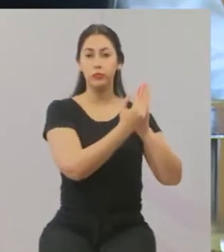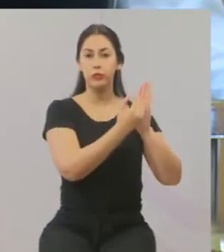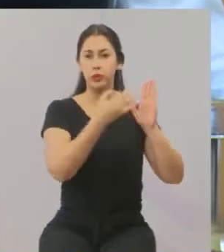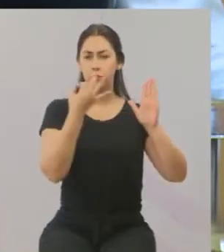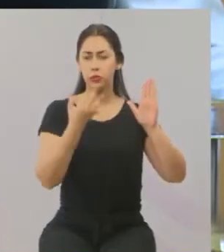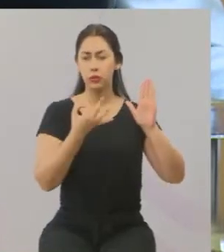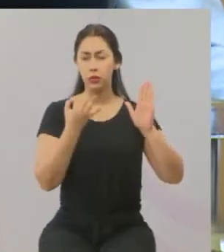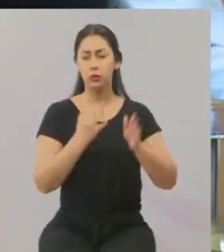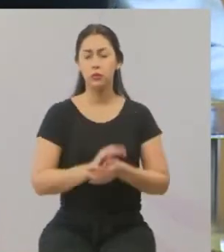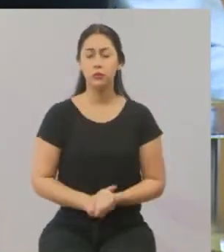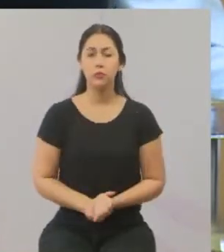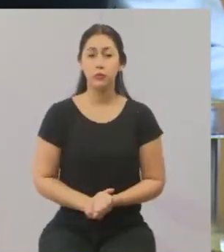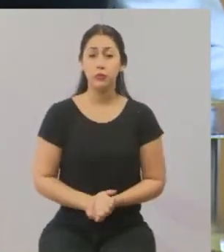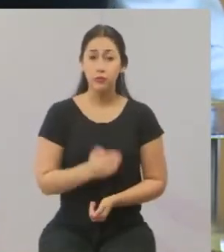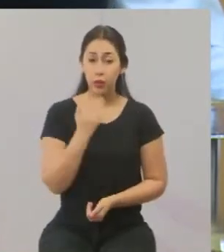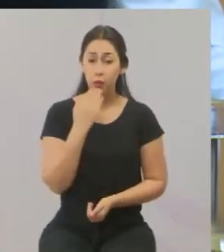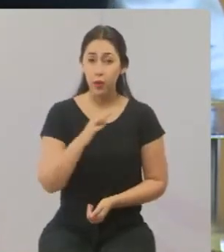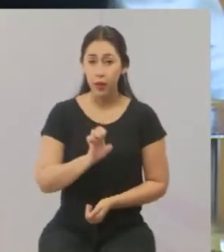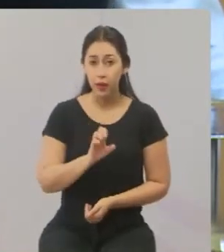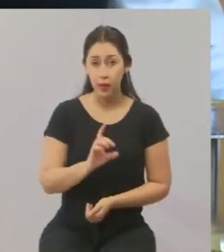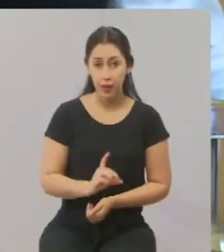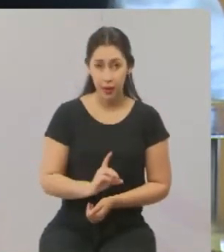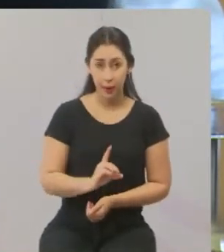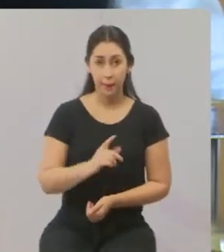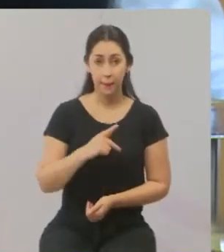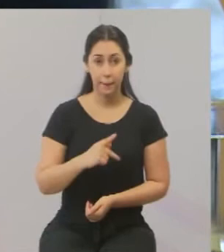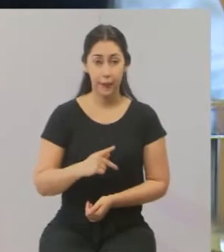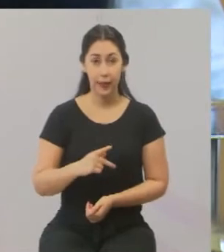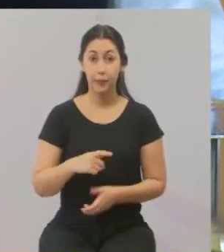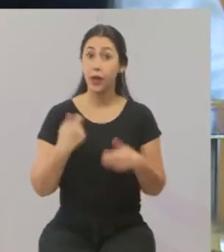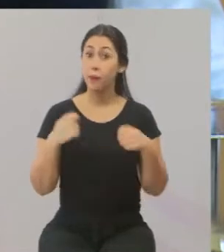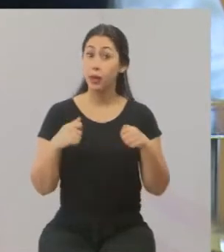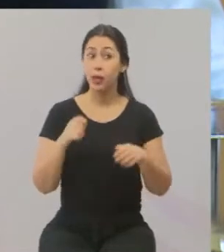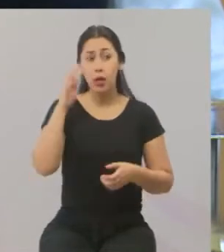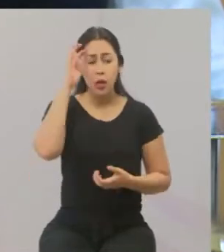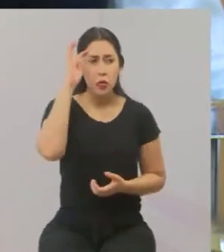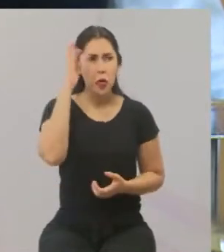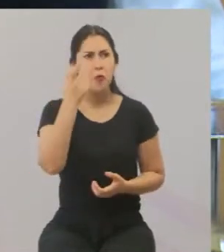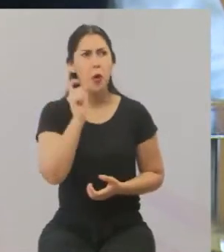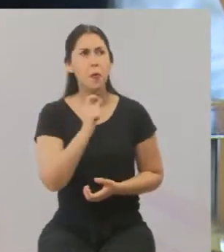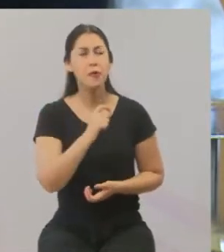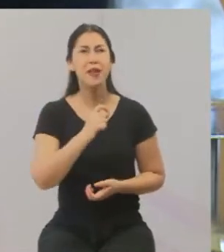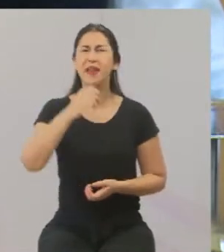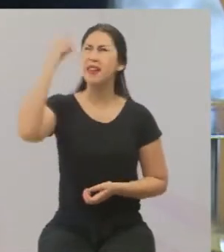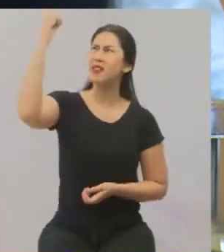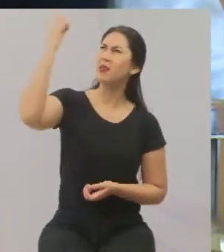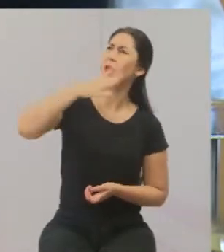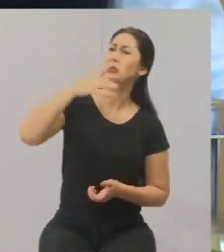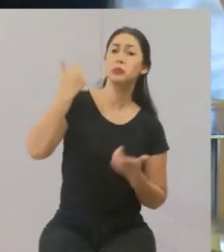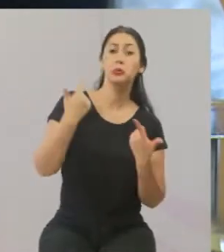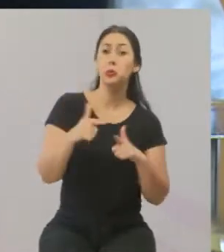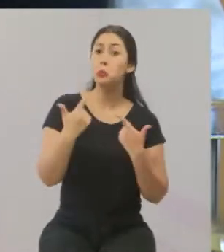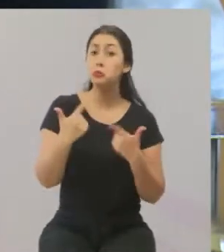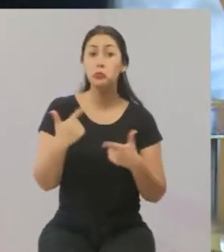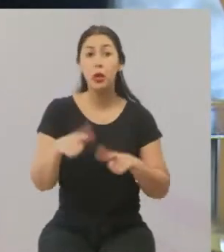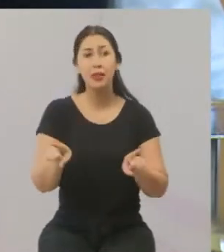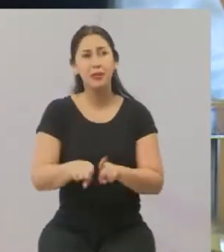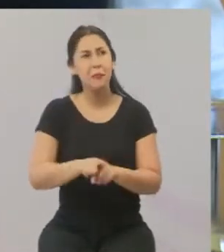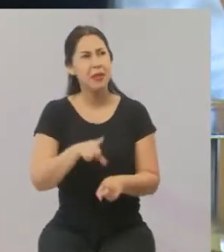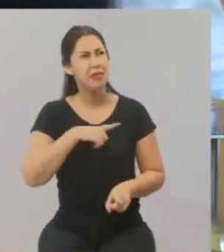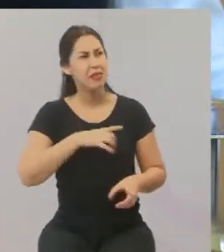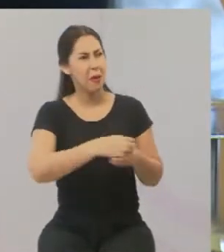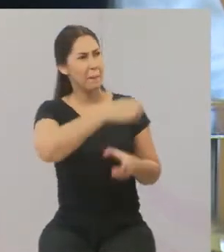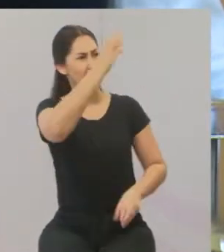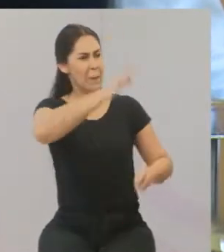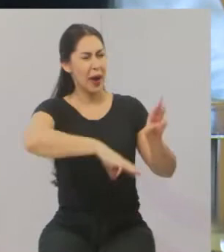formalidades regimentais, seja oficiado da IDP, solicitando providências referentes à falta de iluminação pública e a vários postes de madeira que